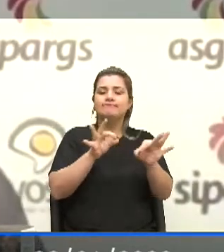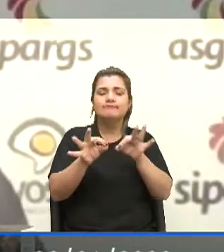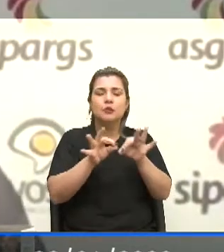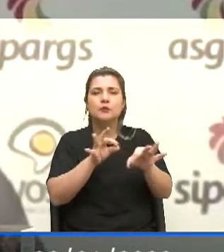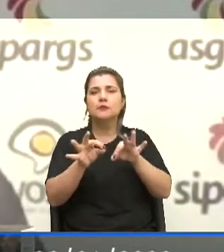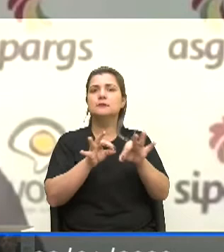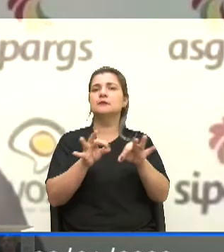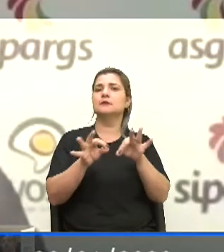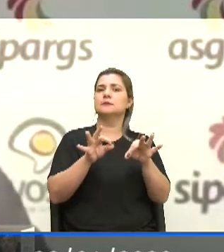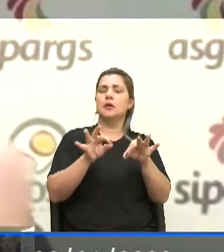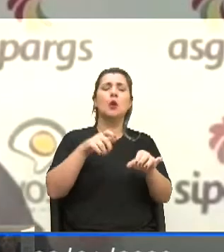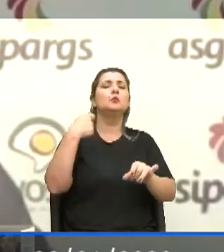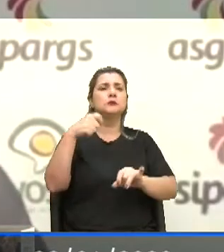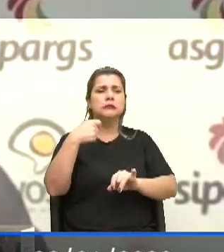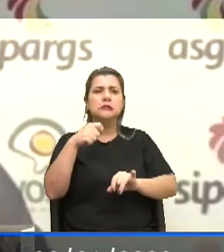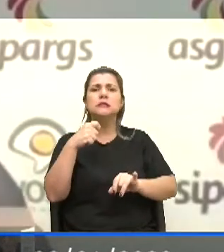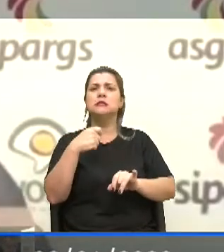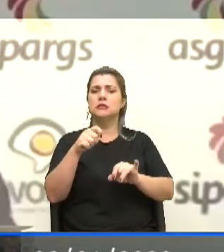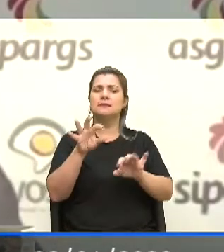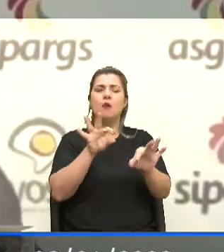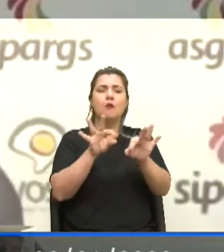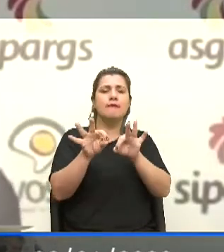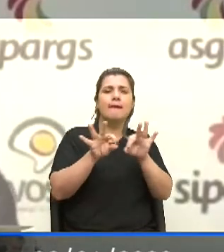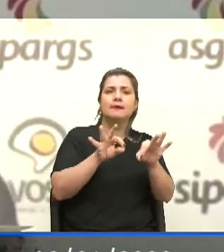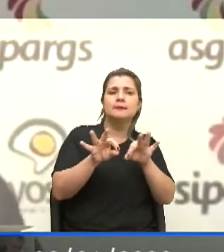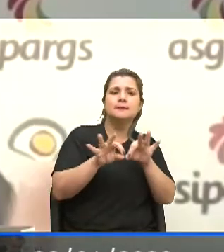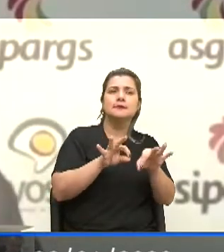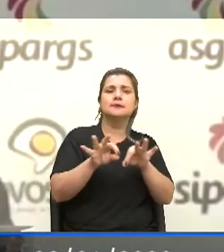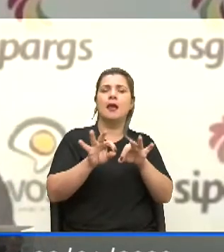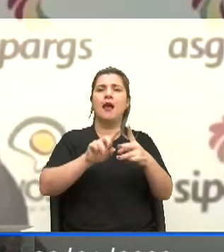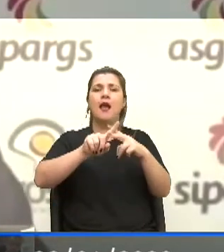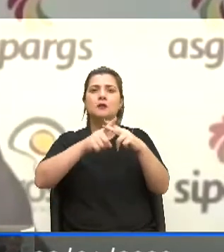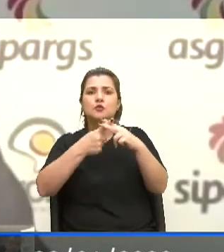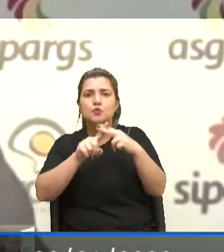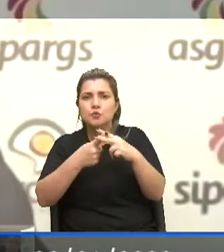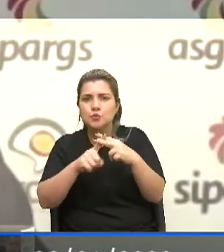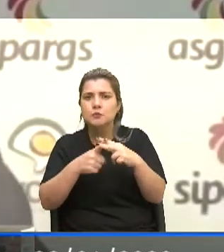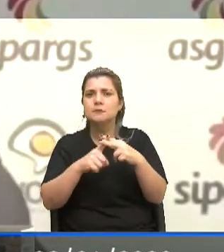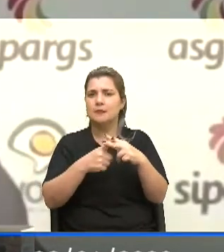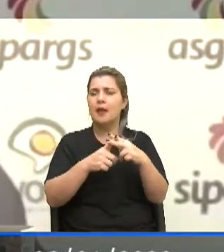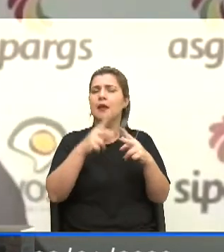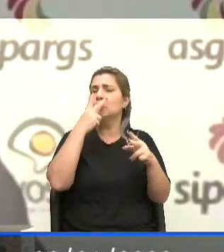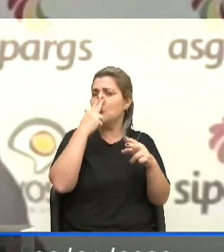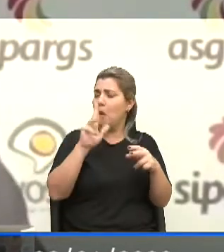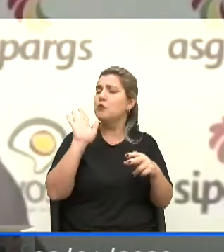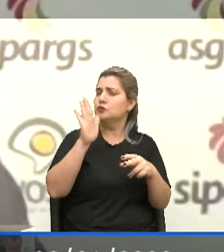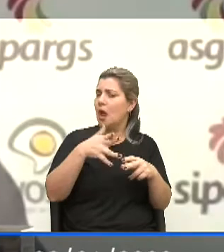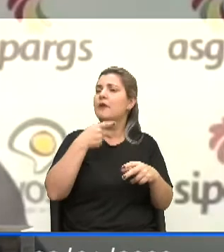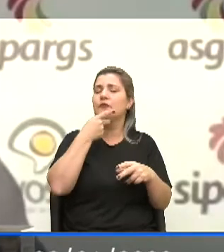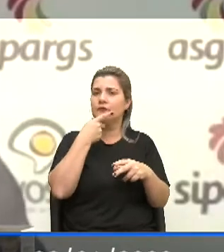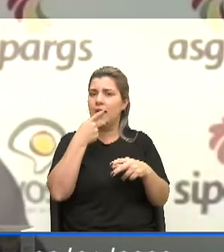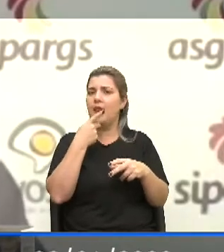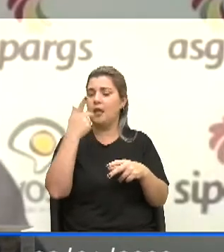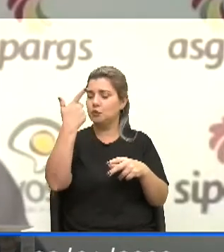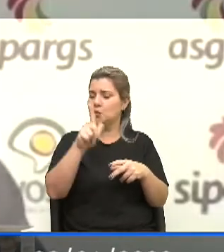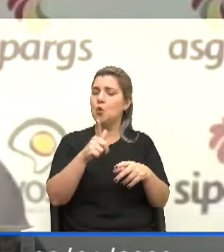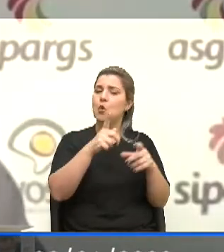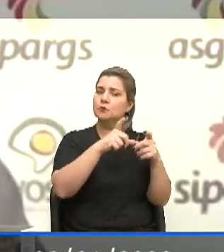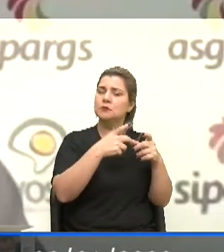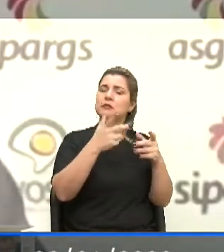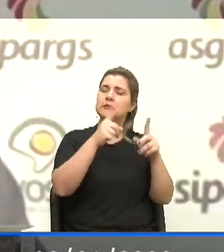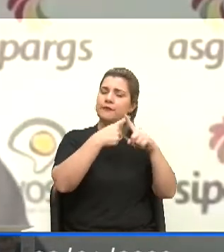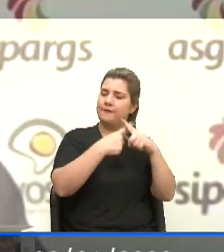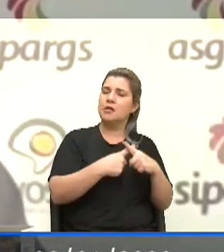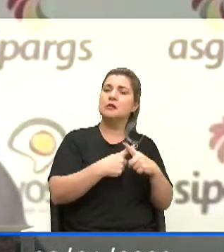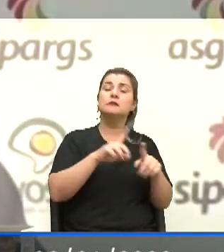temos que fazer adequações, como já foram apontadas em outras ocasiões, né? E também temos que fazer